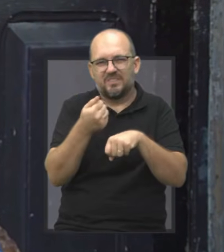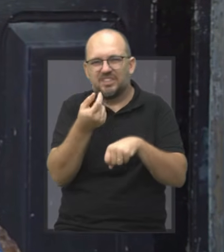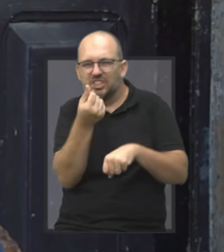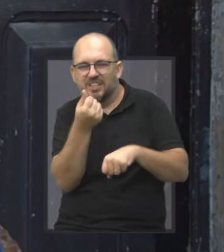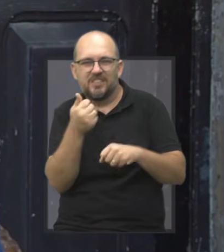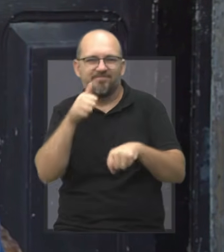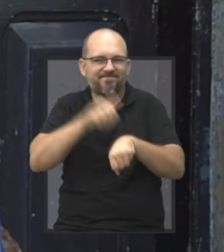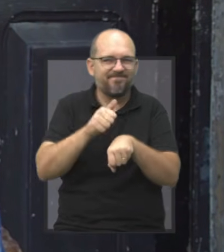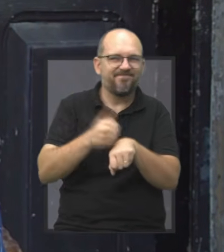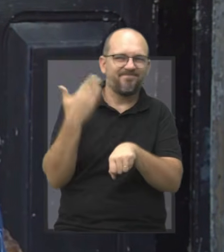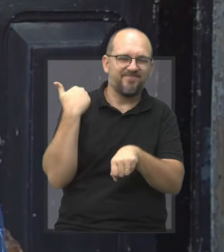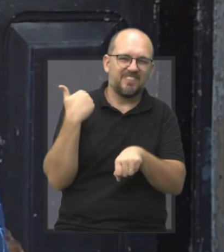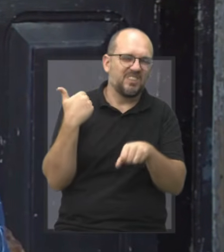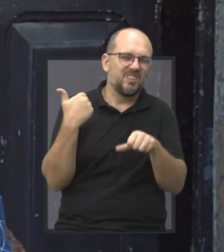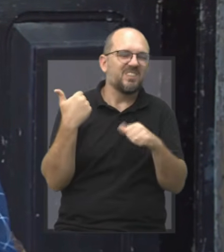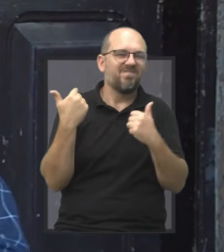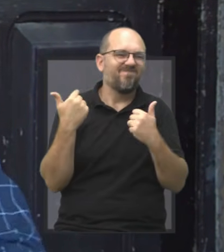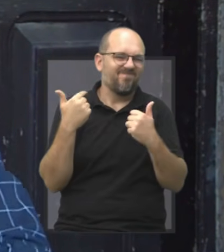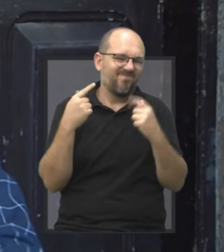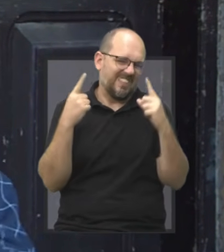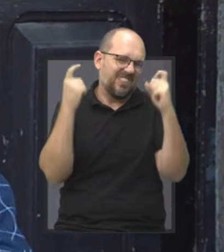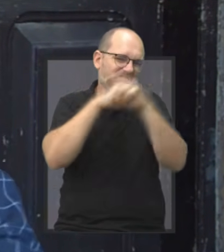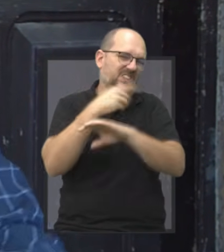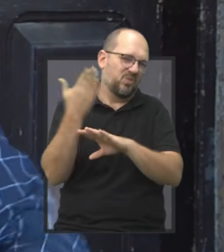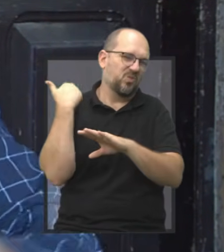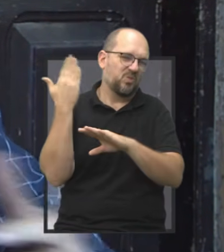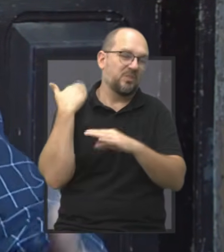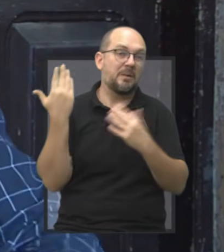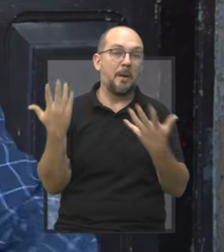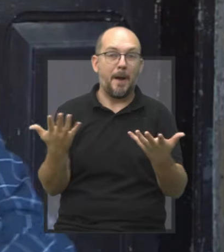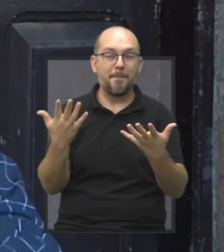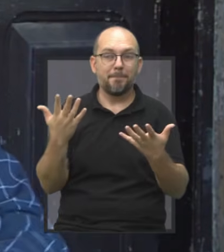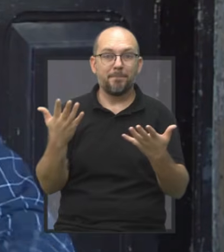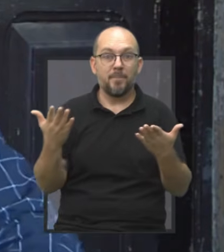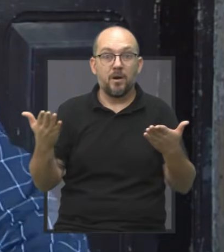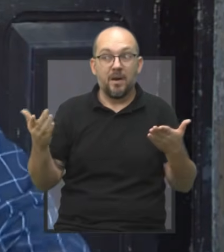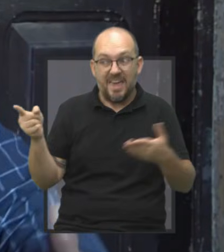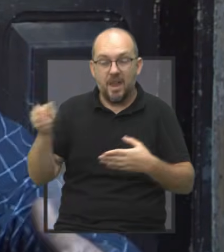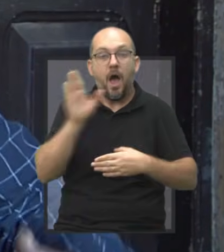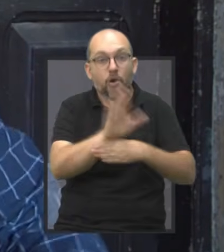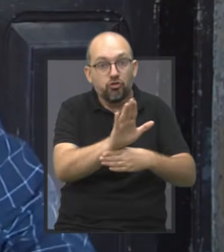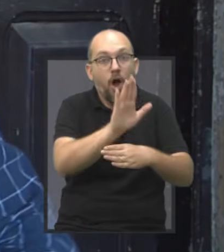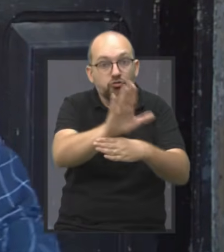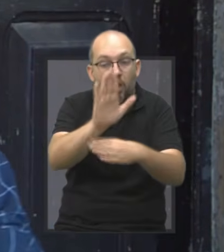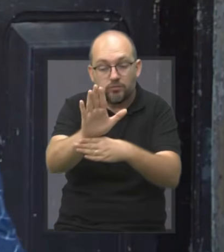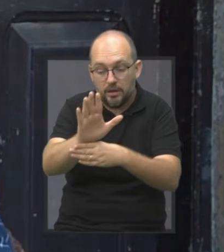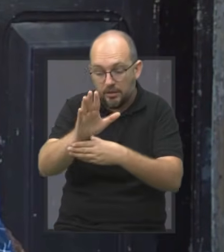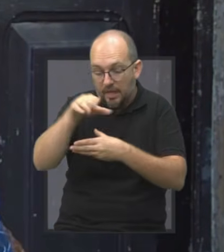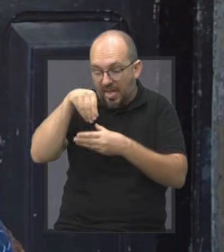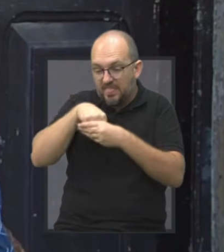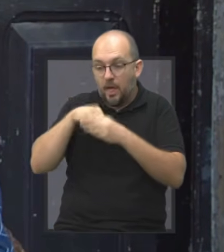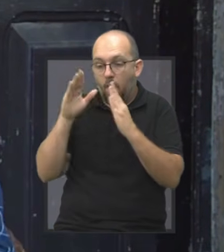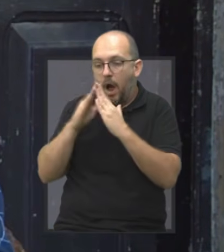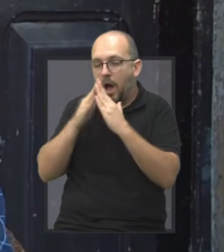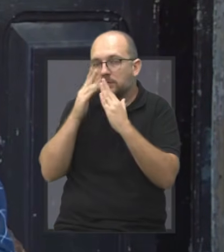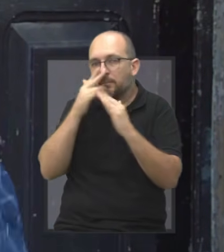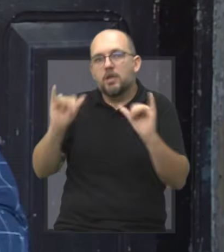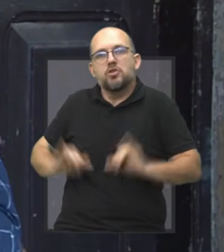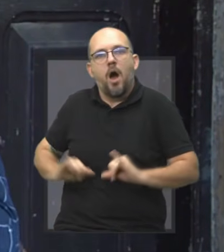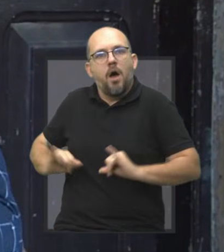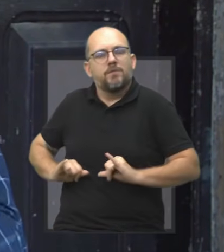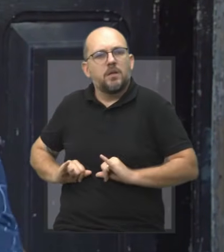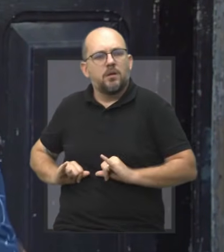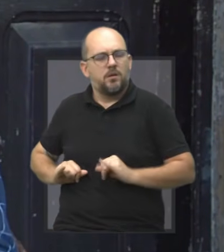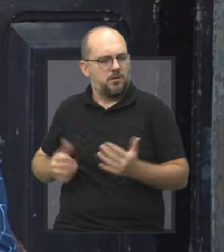da dificuldade. Mas assim, então às vezes essa história fazia o bem para todo mundo e às vezes aqui dentro sofria-se muito mais.